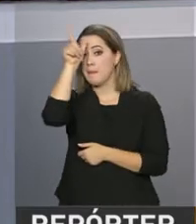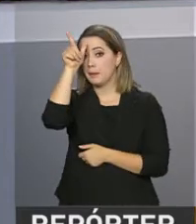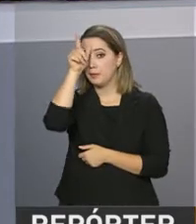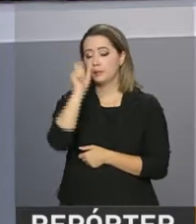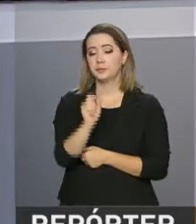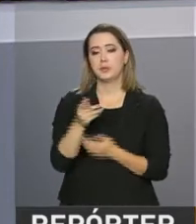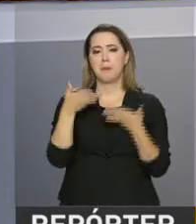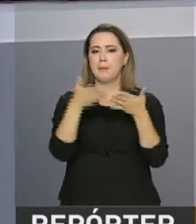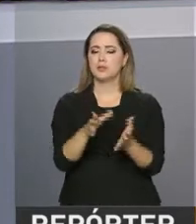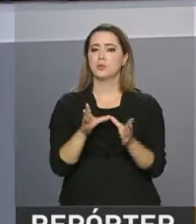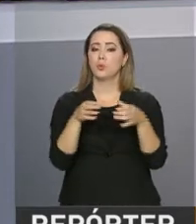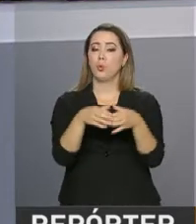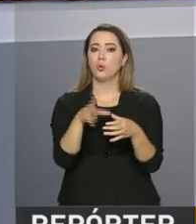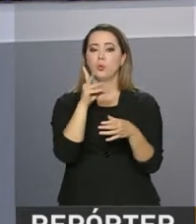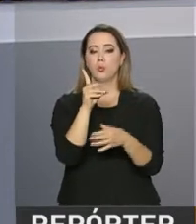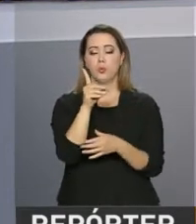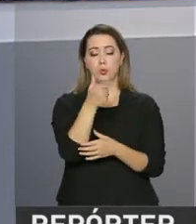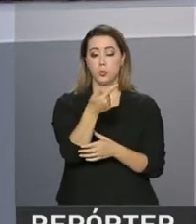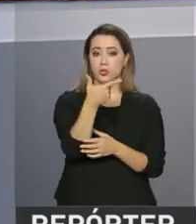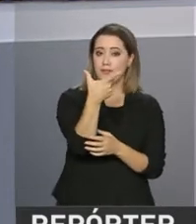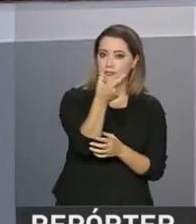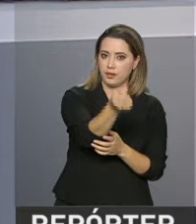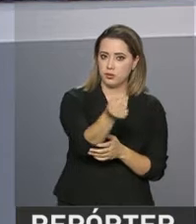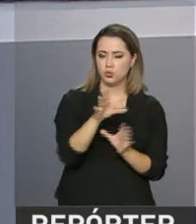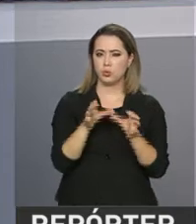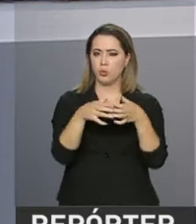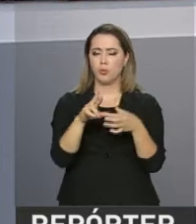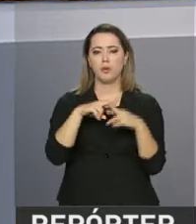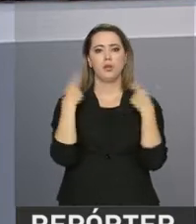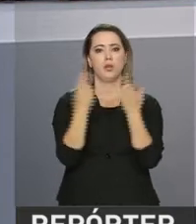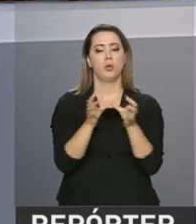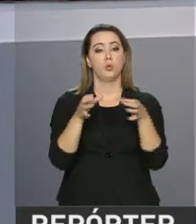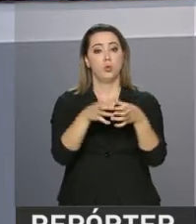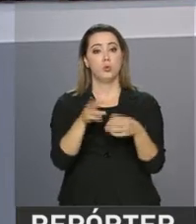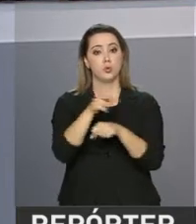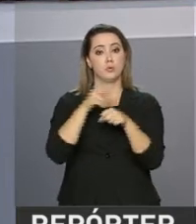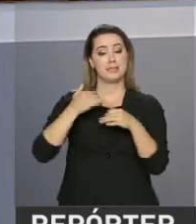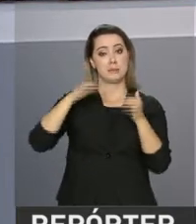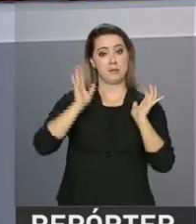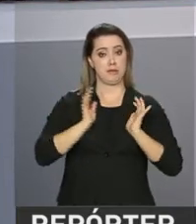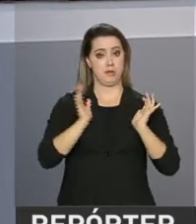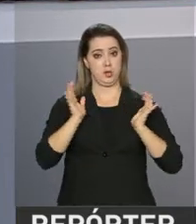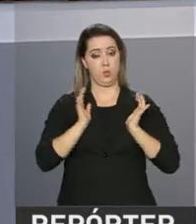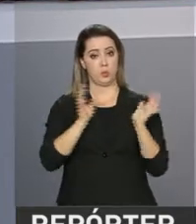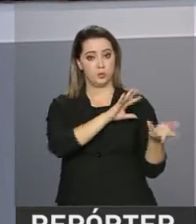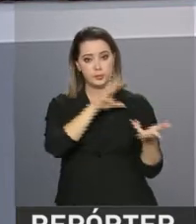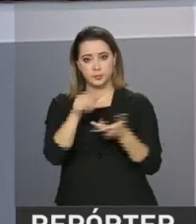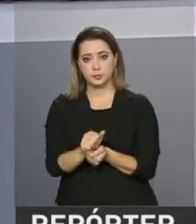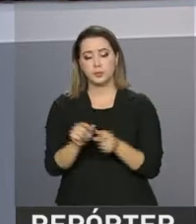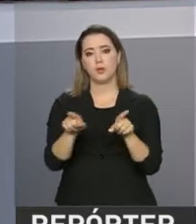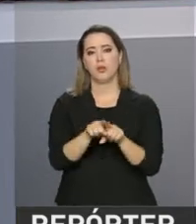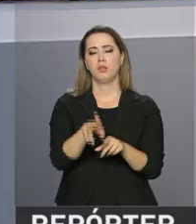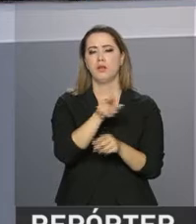na Alemanha, onde participa da cúpula do G20, grupo que reúne as maiores economias do mundo. Além do encontro com chefes de Estado,